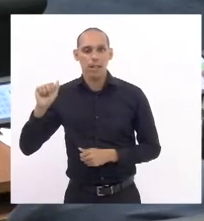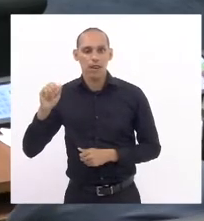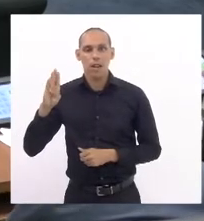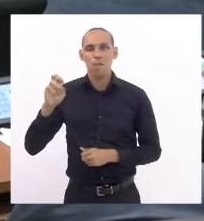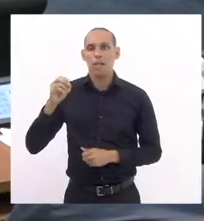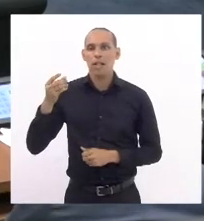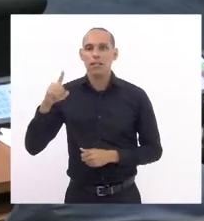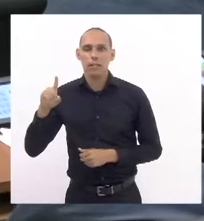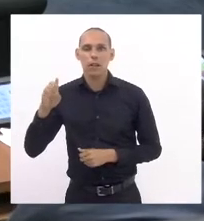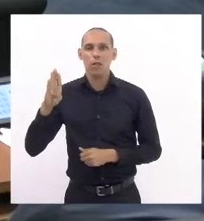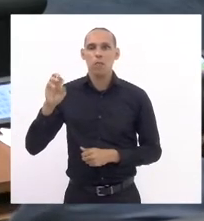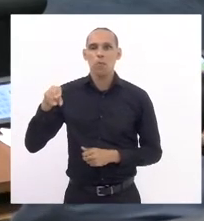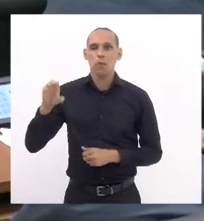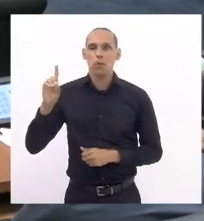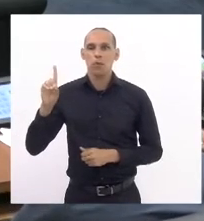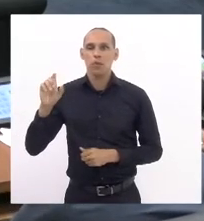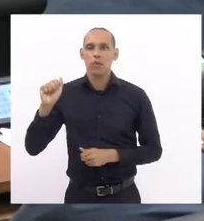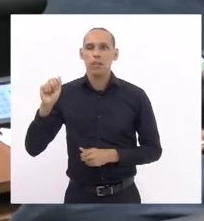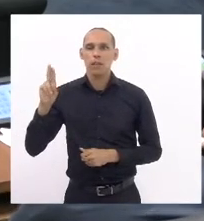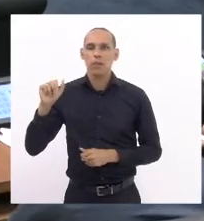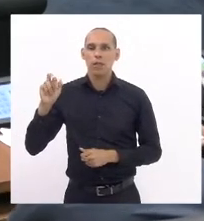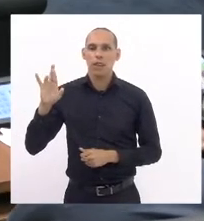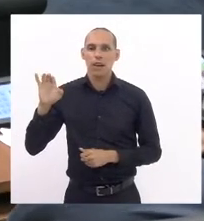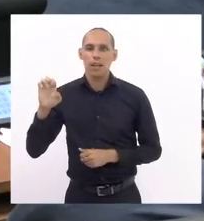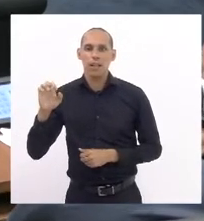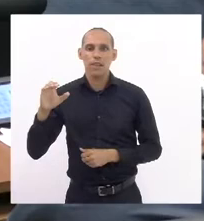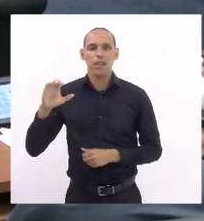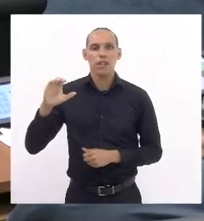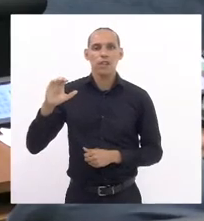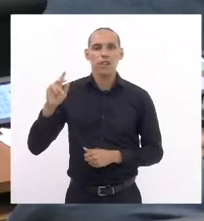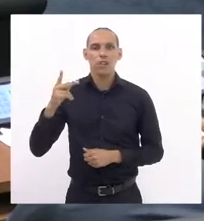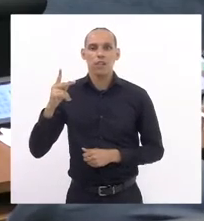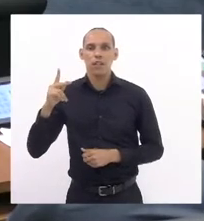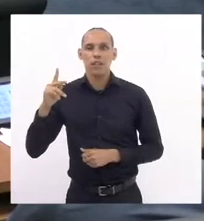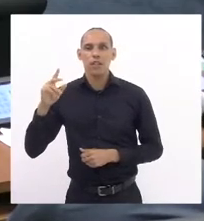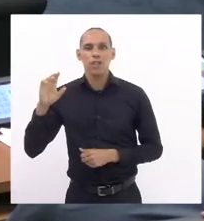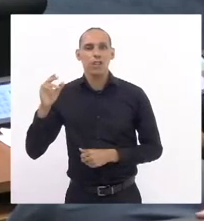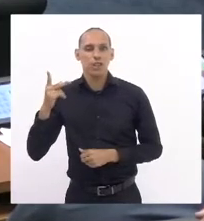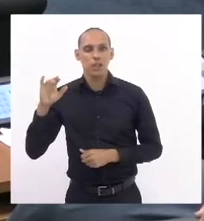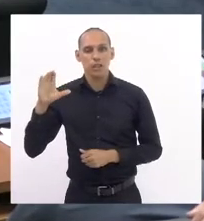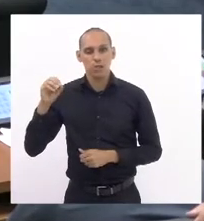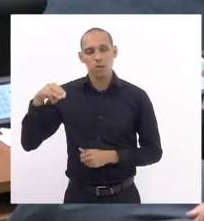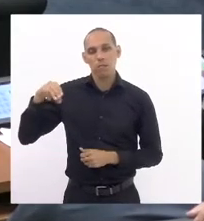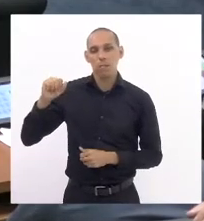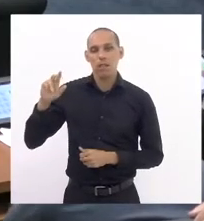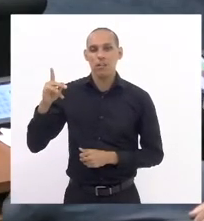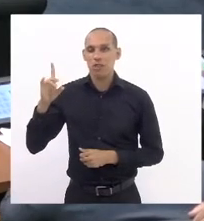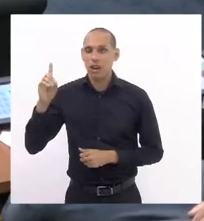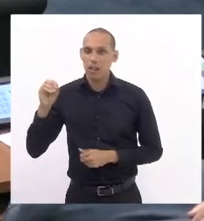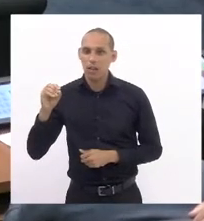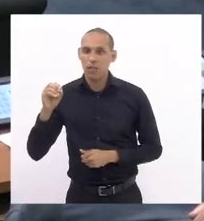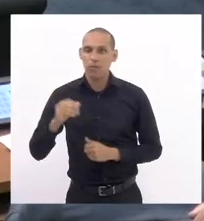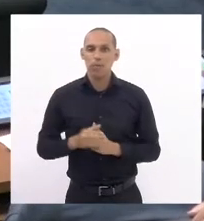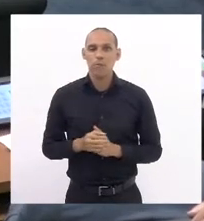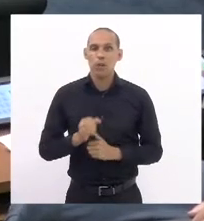deputado Chico Machado, deputado Coronel Salema, deputado delegado Carlos Augusto,